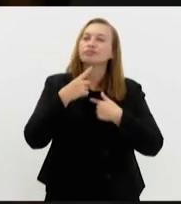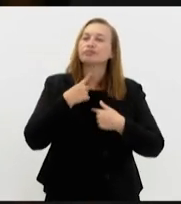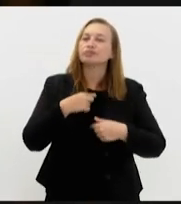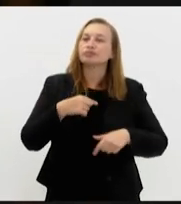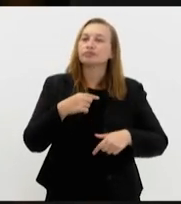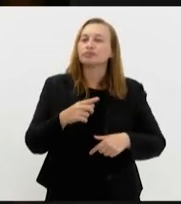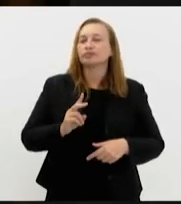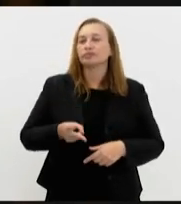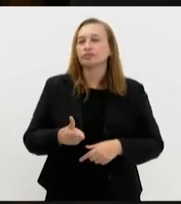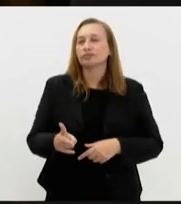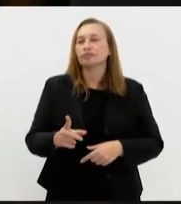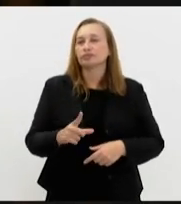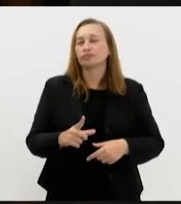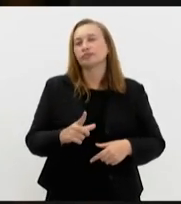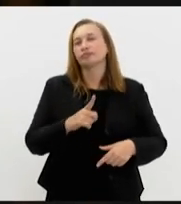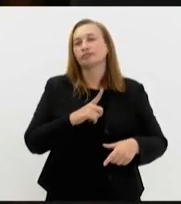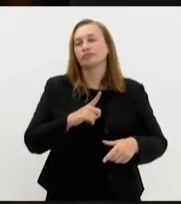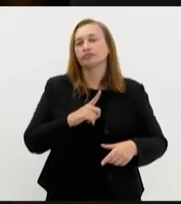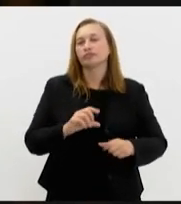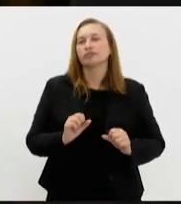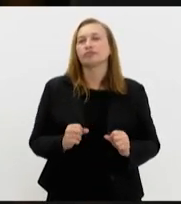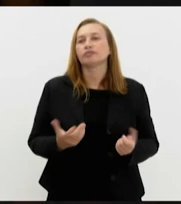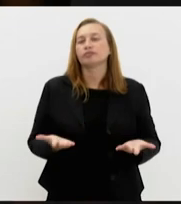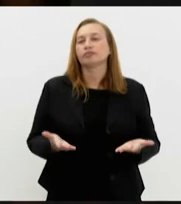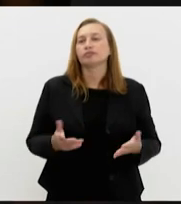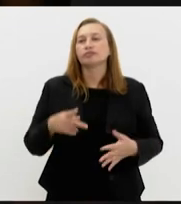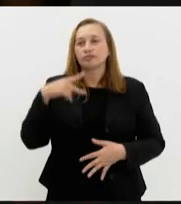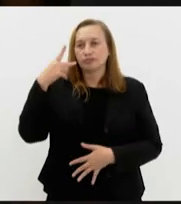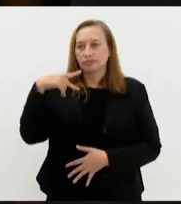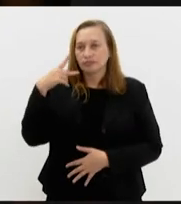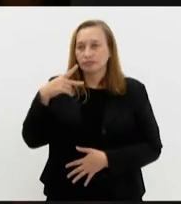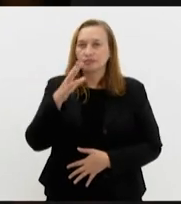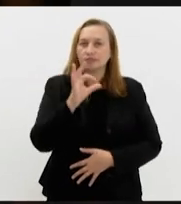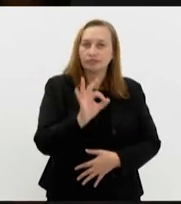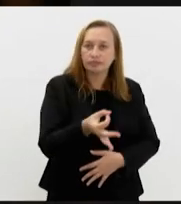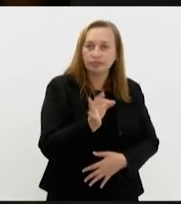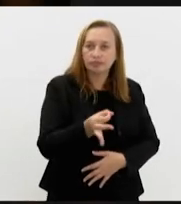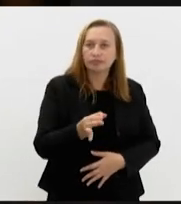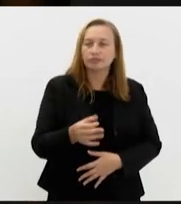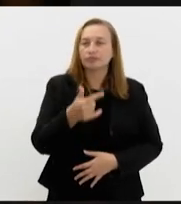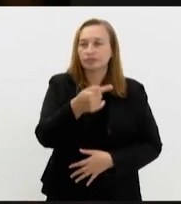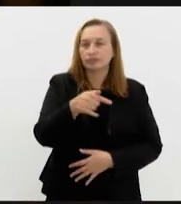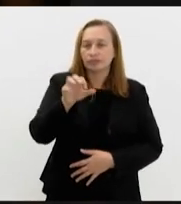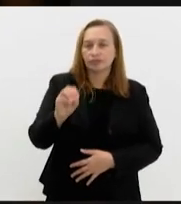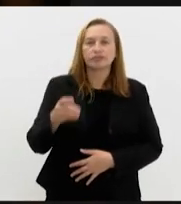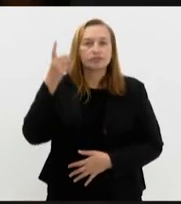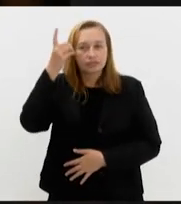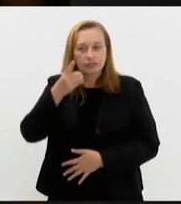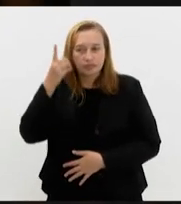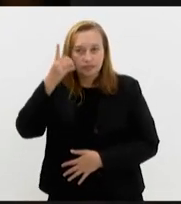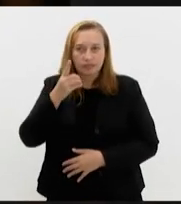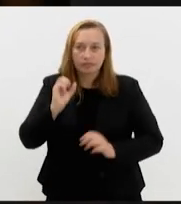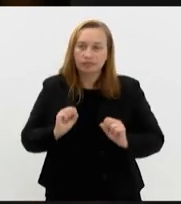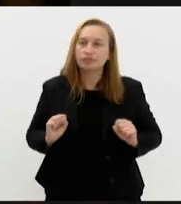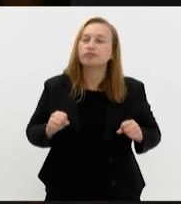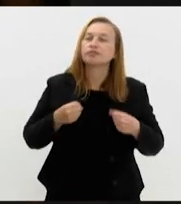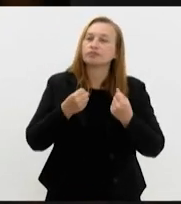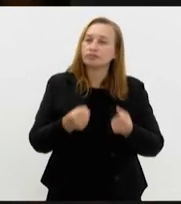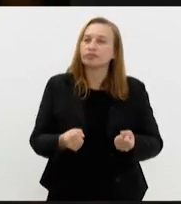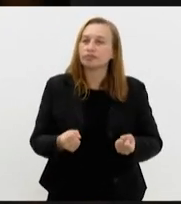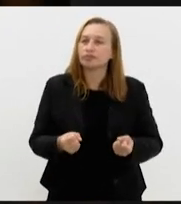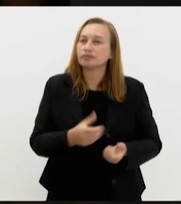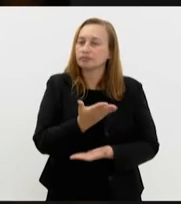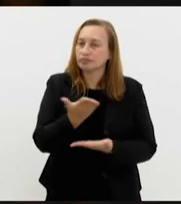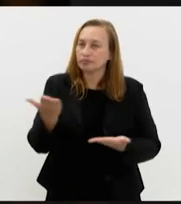vocês todos aí se propuseram. Então, pode ter certeza que esse Parlamento, no conjunto dos seus 70 deputados e deputadas, estão empenhados para